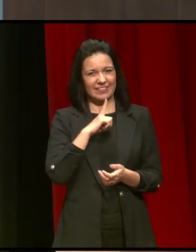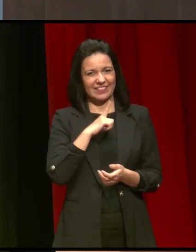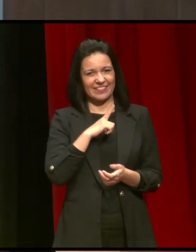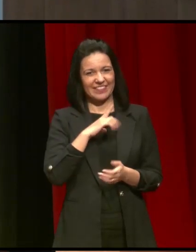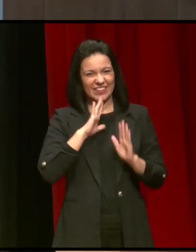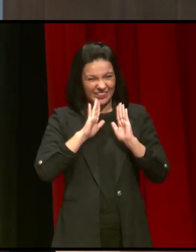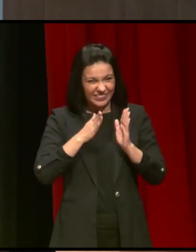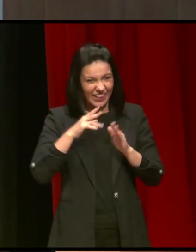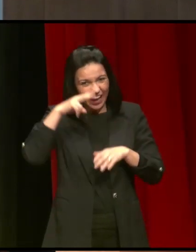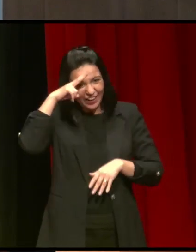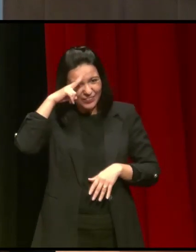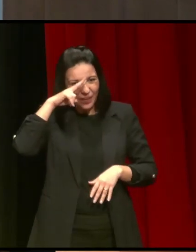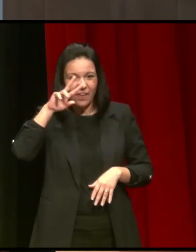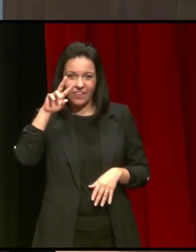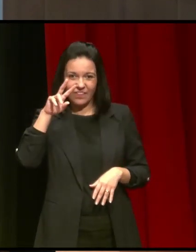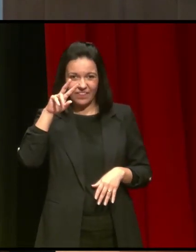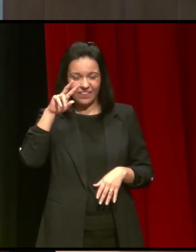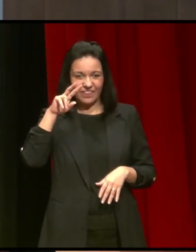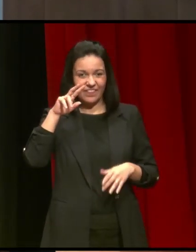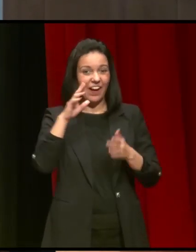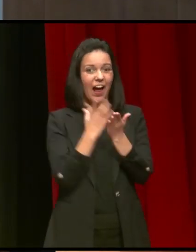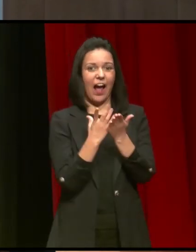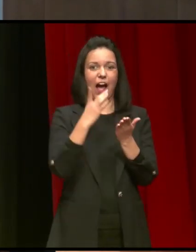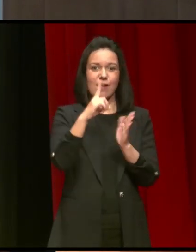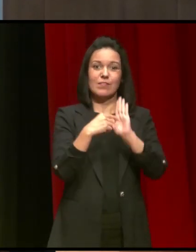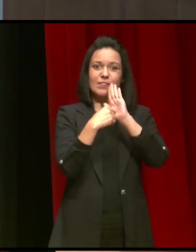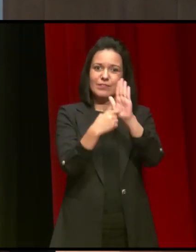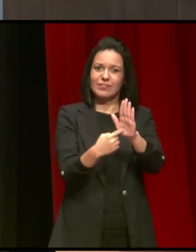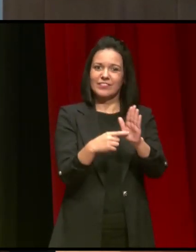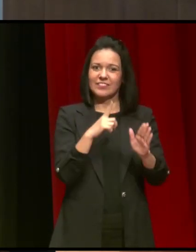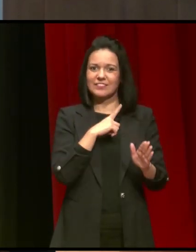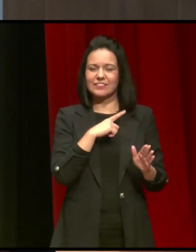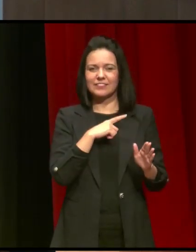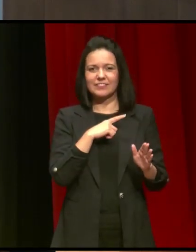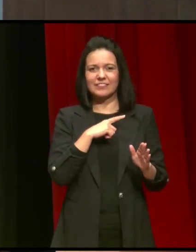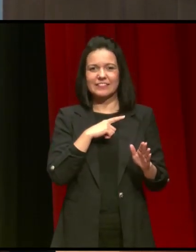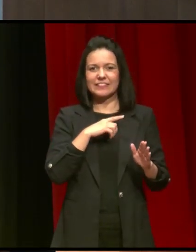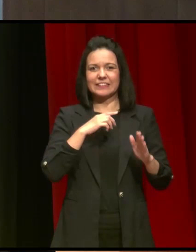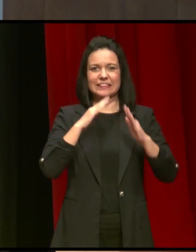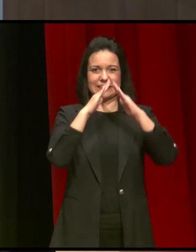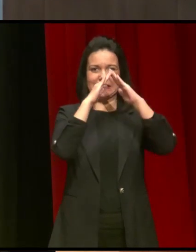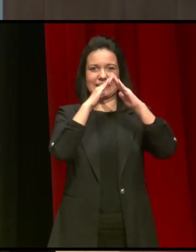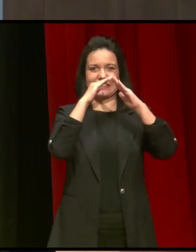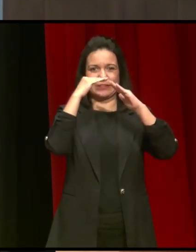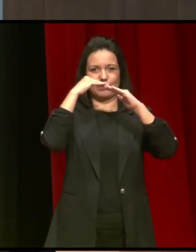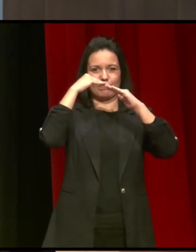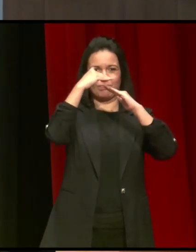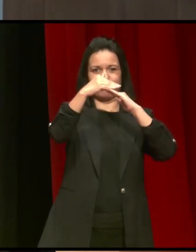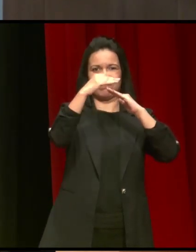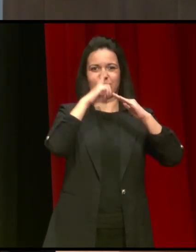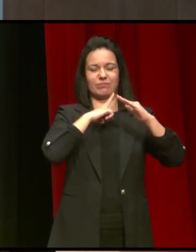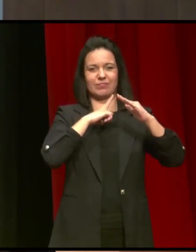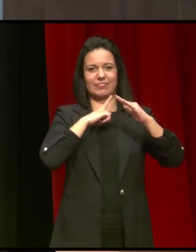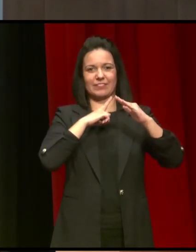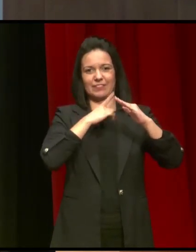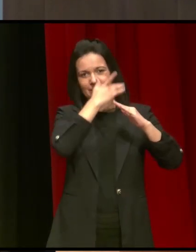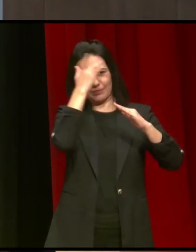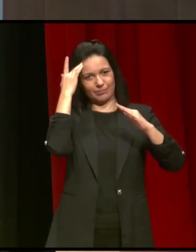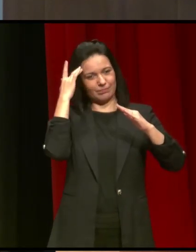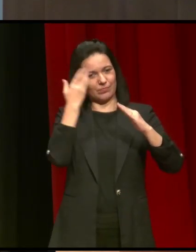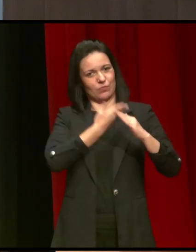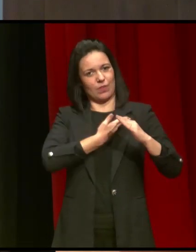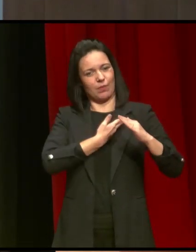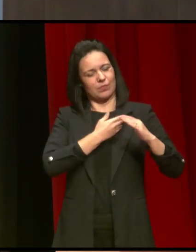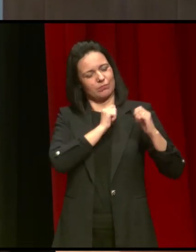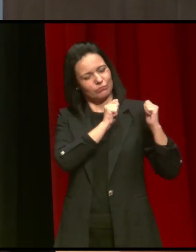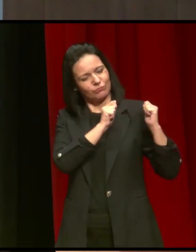Vocês conhecem essa história, né? É uma foto, eu estou mostrando para os irmãos cegos e irmãs cegas, é uma foto que está aqui no, na frente, é uma